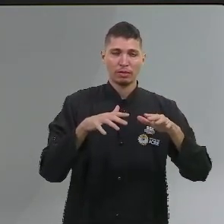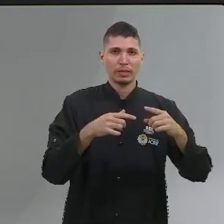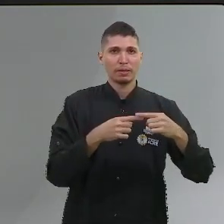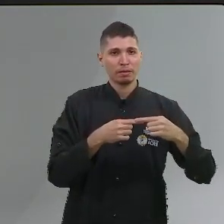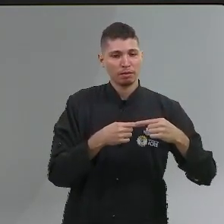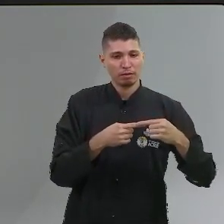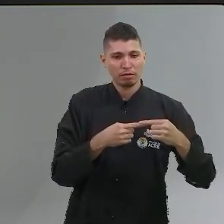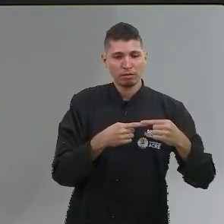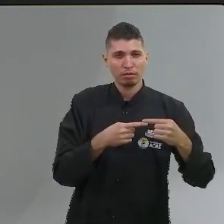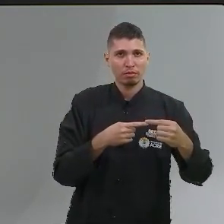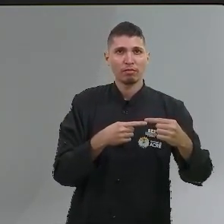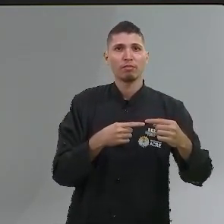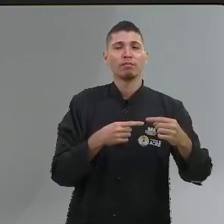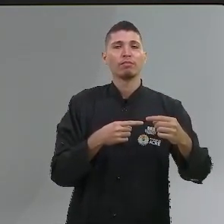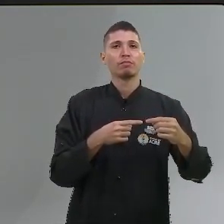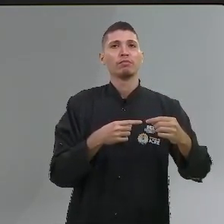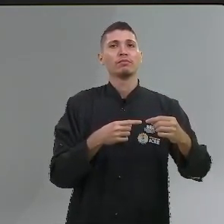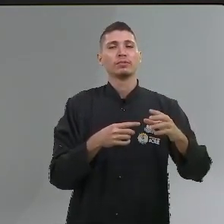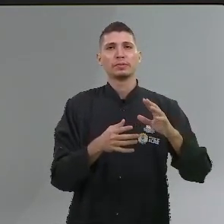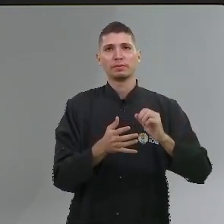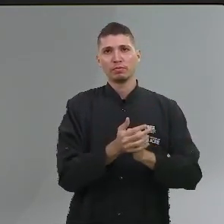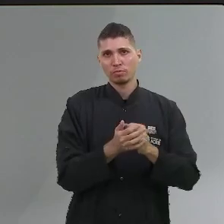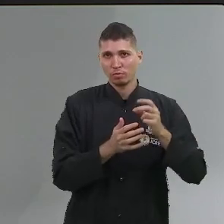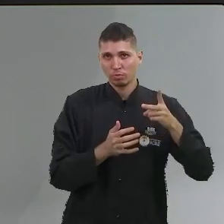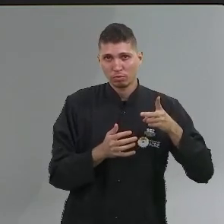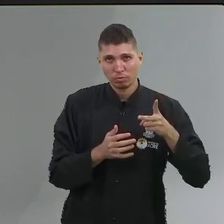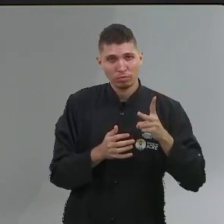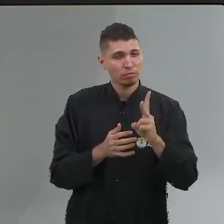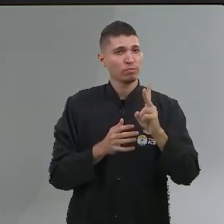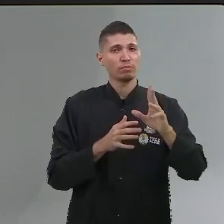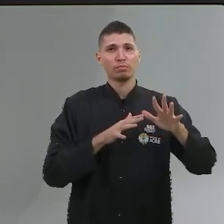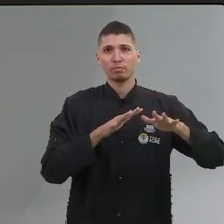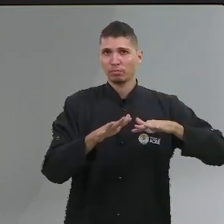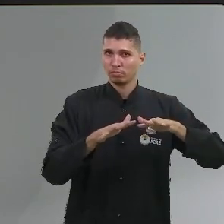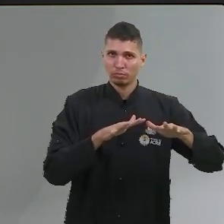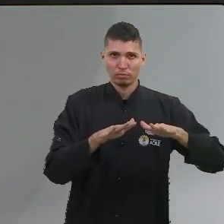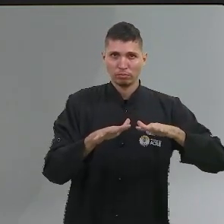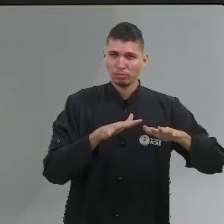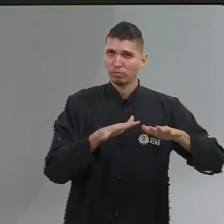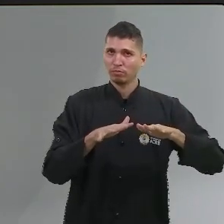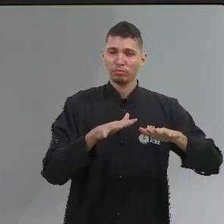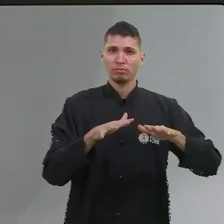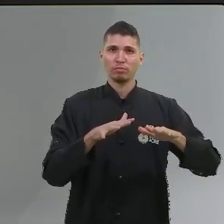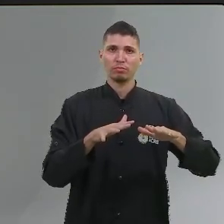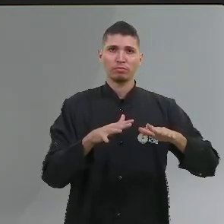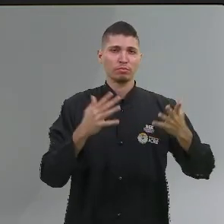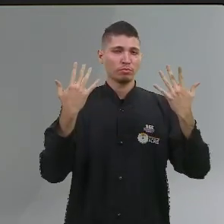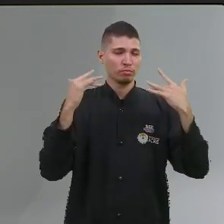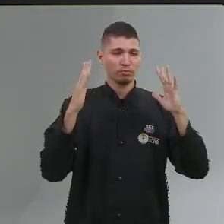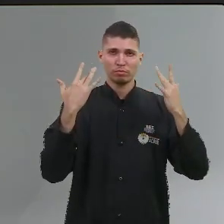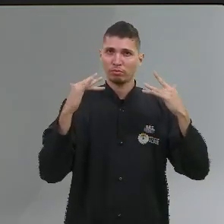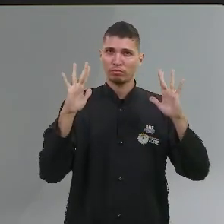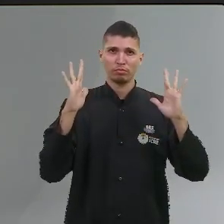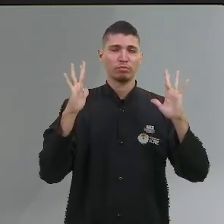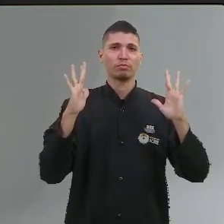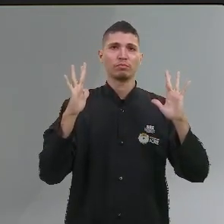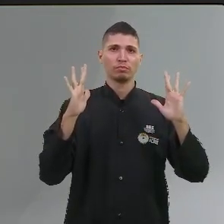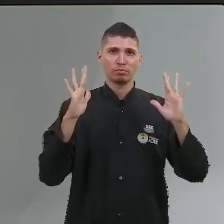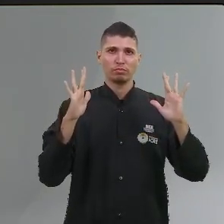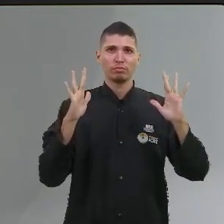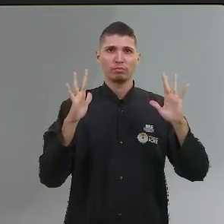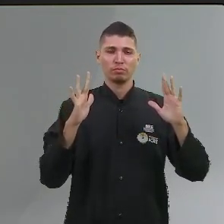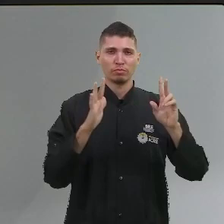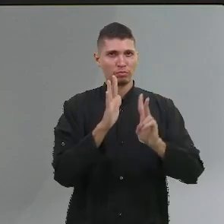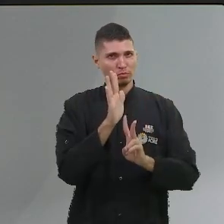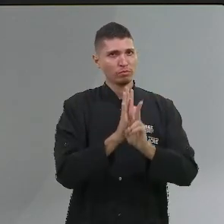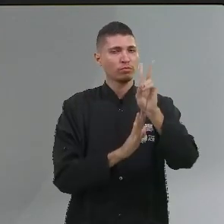uniforme, a tendência desse corpo é o quê? É permanecer com o seu movimento retilíneo e uniforme, ou seja, com uma velocidade